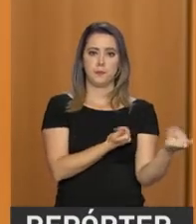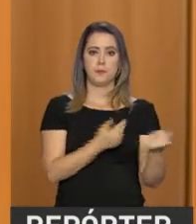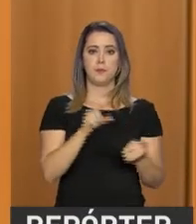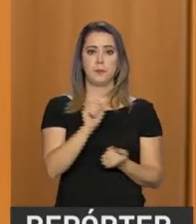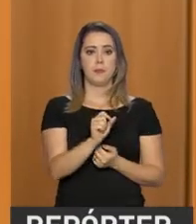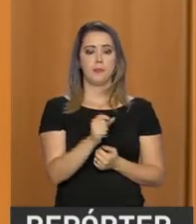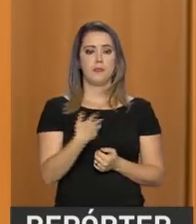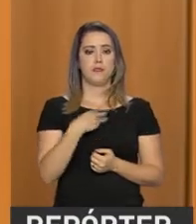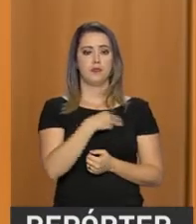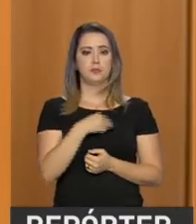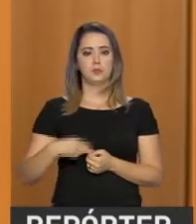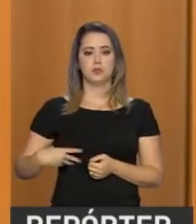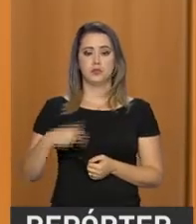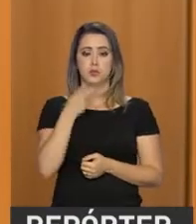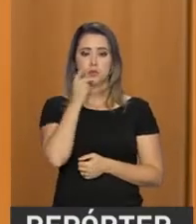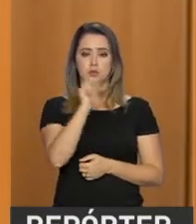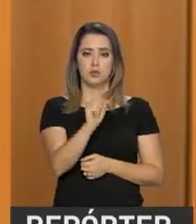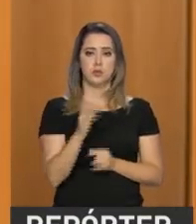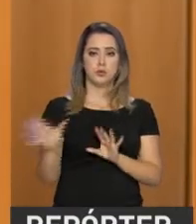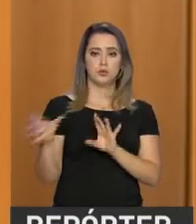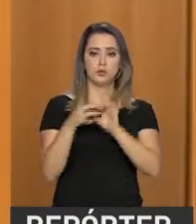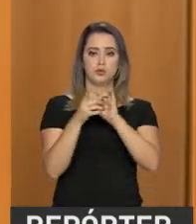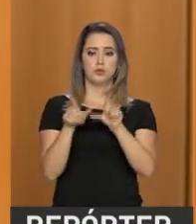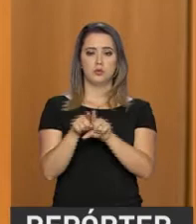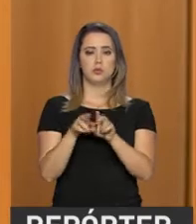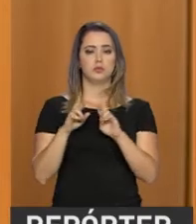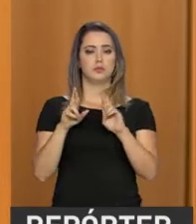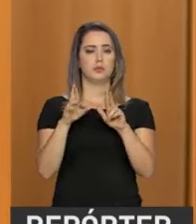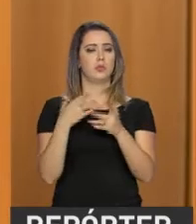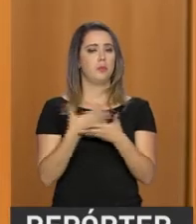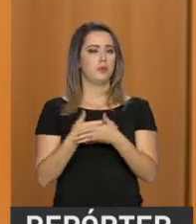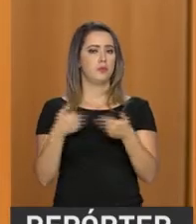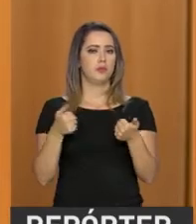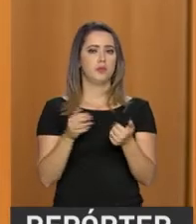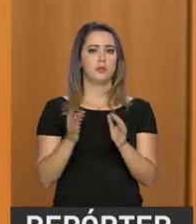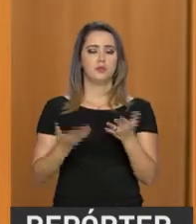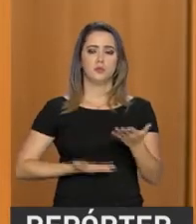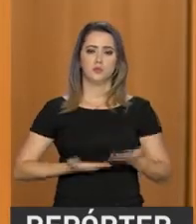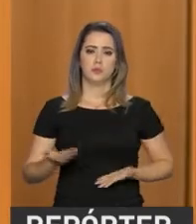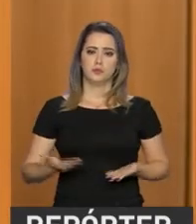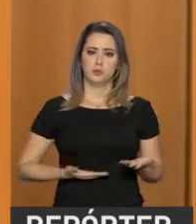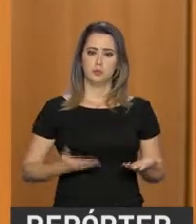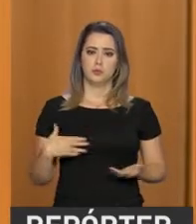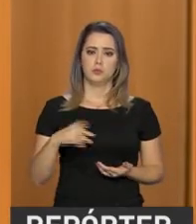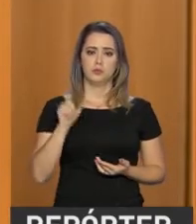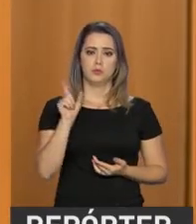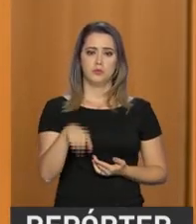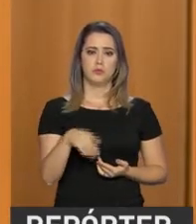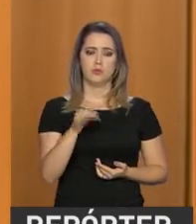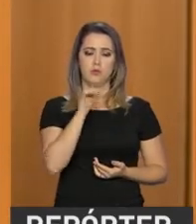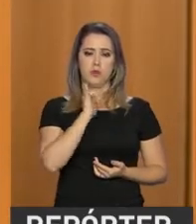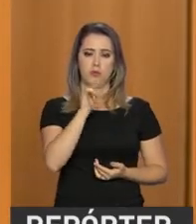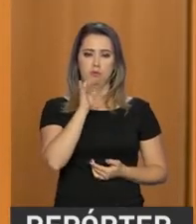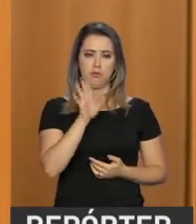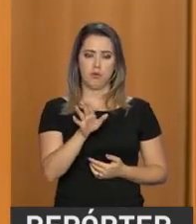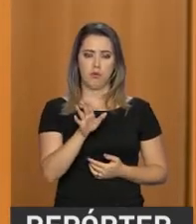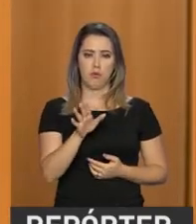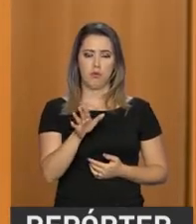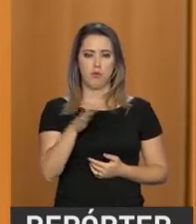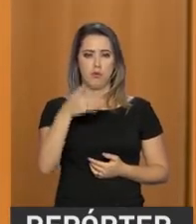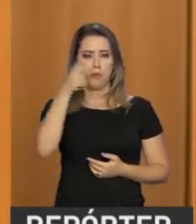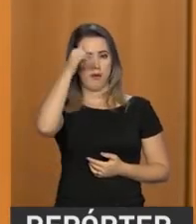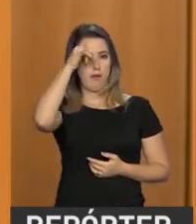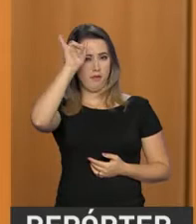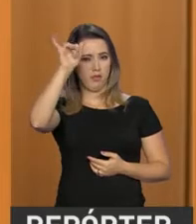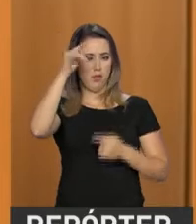ministro Jungmann, com essa parceria, o governo espera melhorar alguns serviços, como os prestados na prevenção primária de